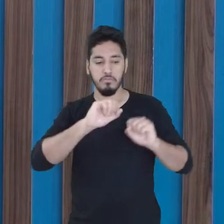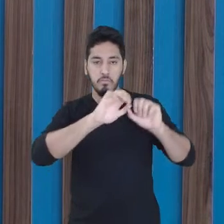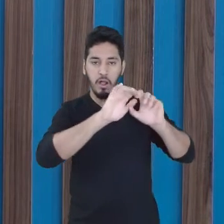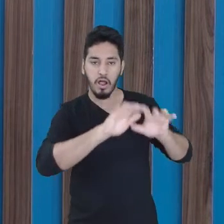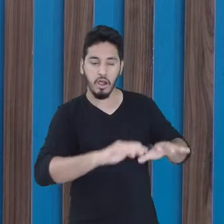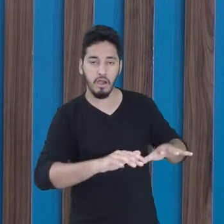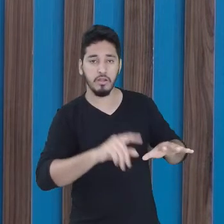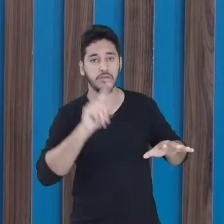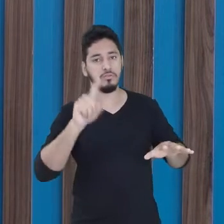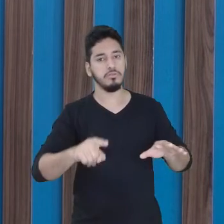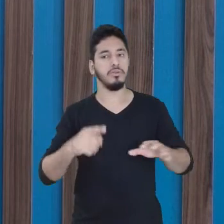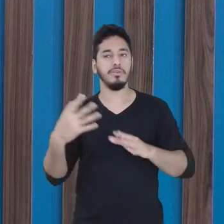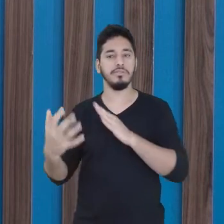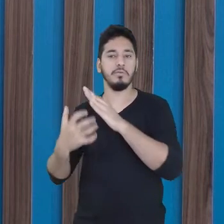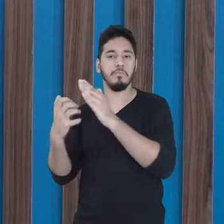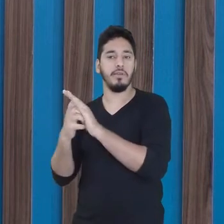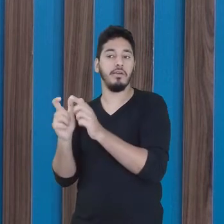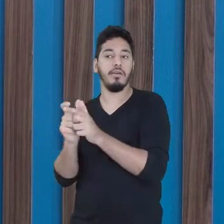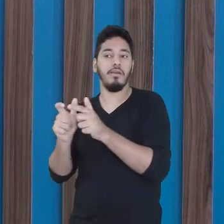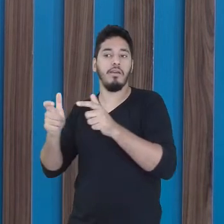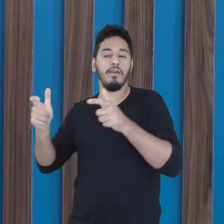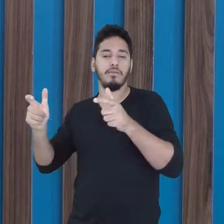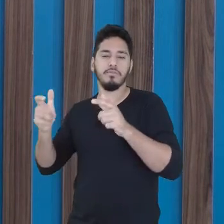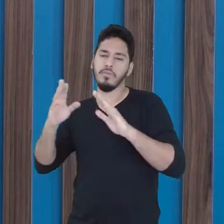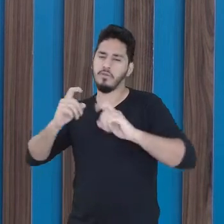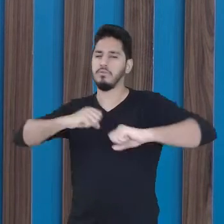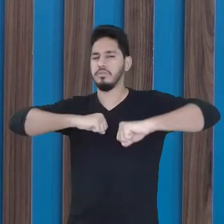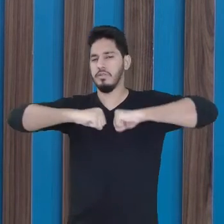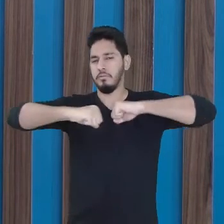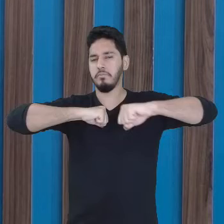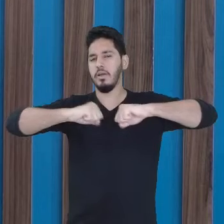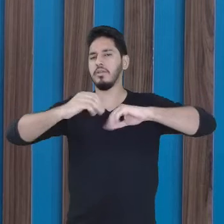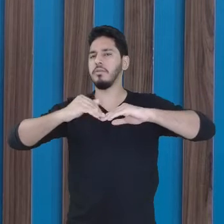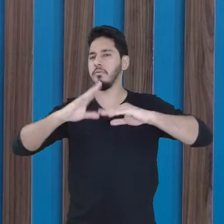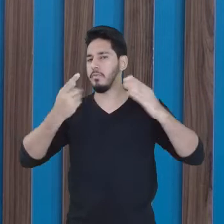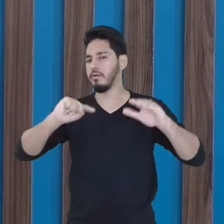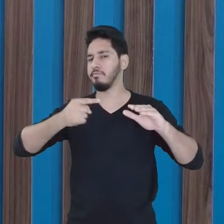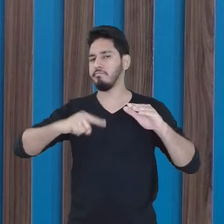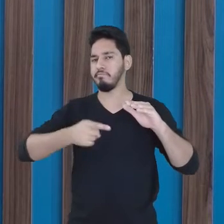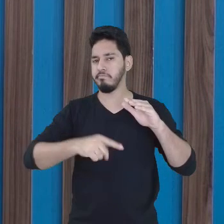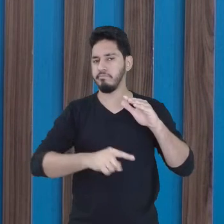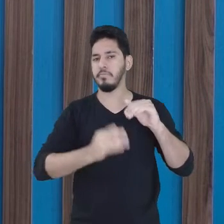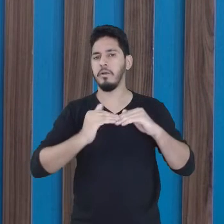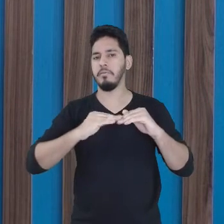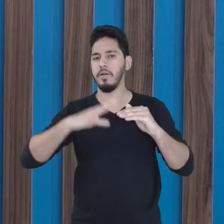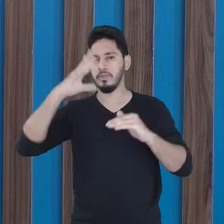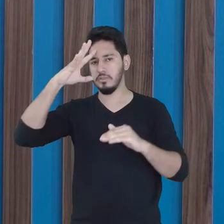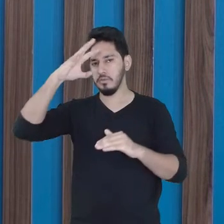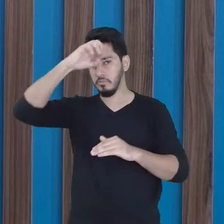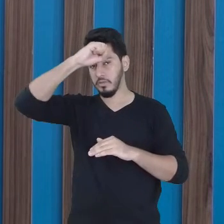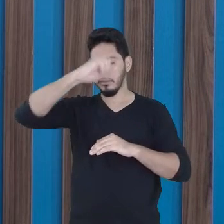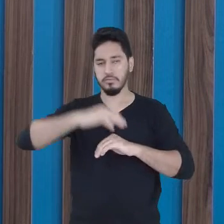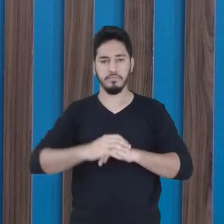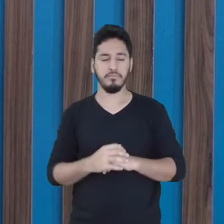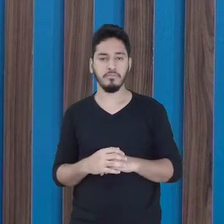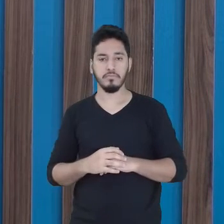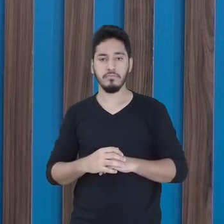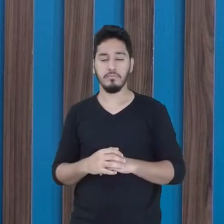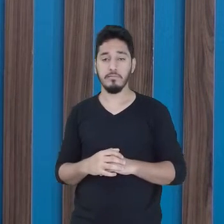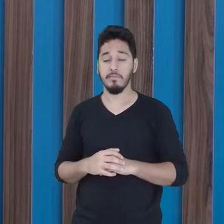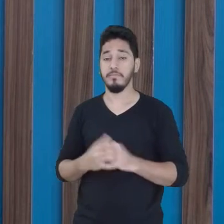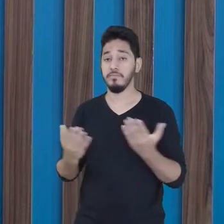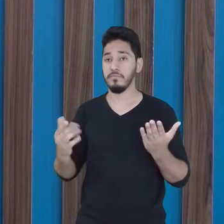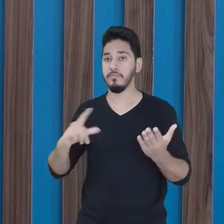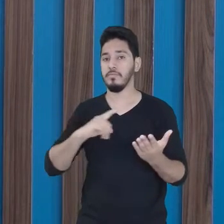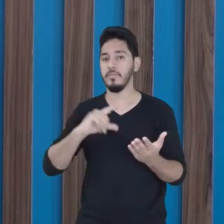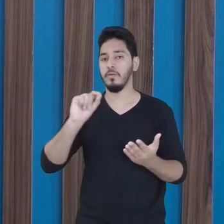são as grandes corporações, né? É uma discussão muito mais profunda, né, e muito mais complexa. A gente traz aqui, né,